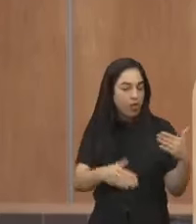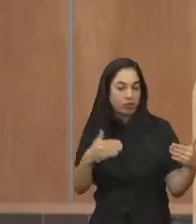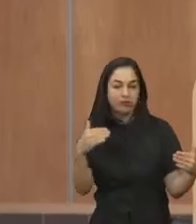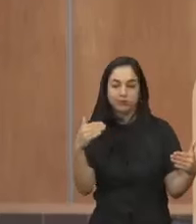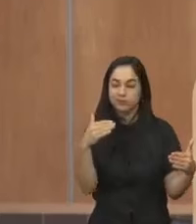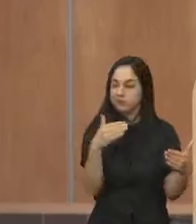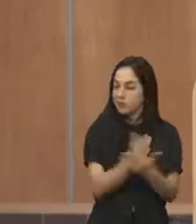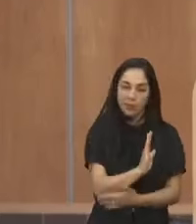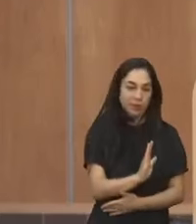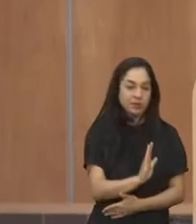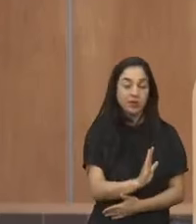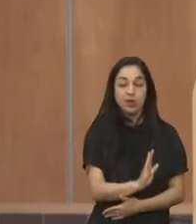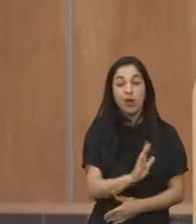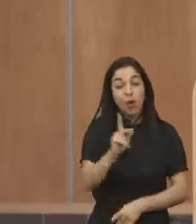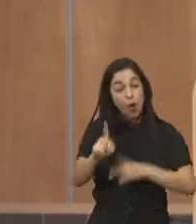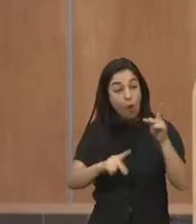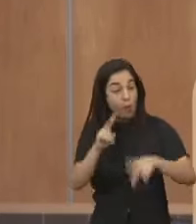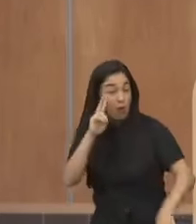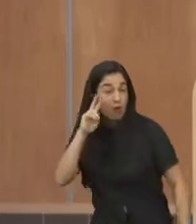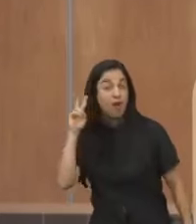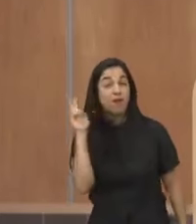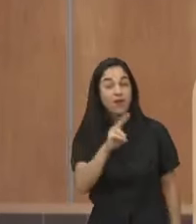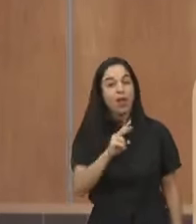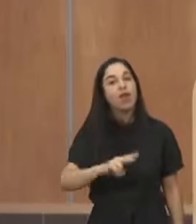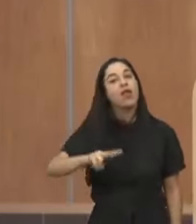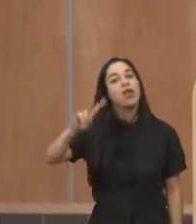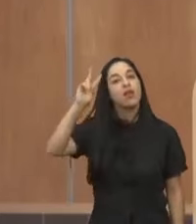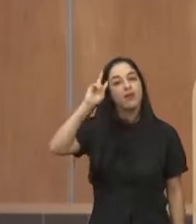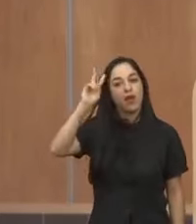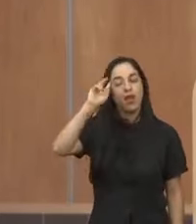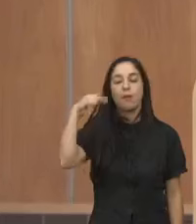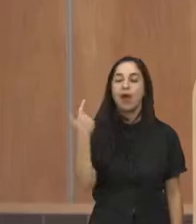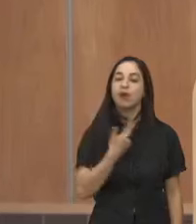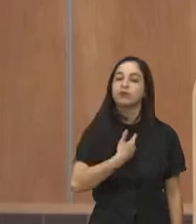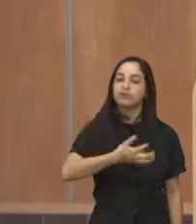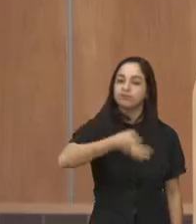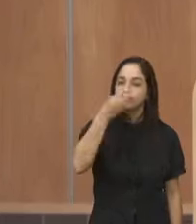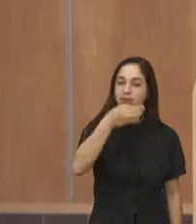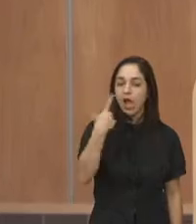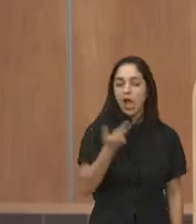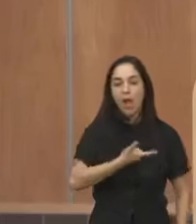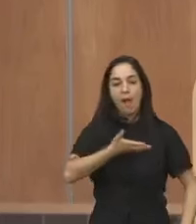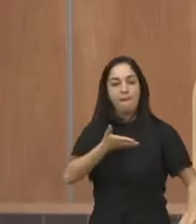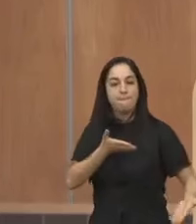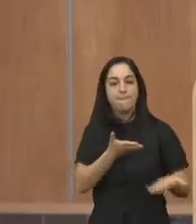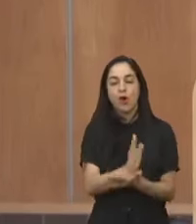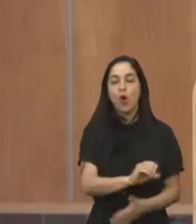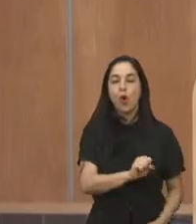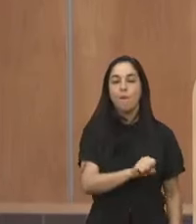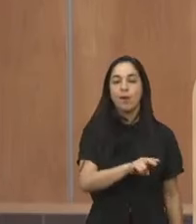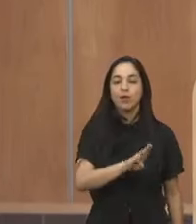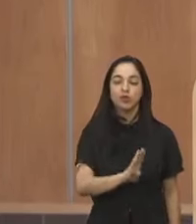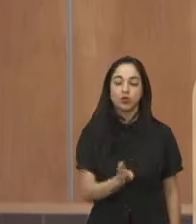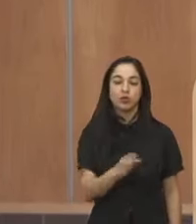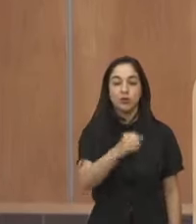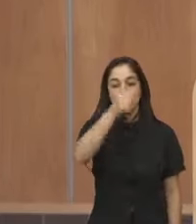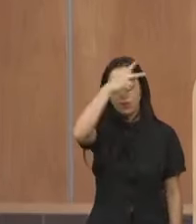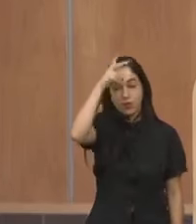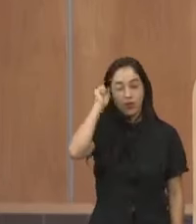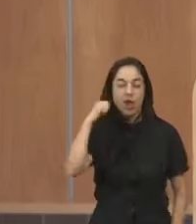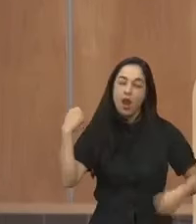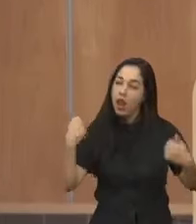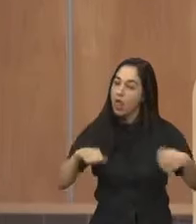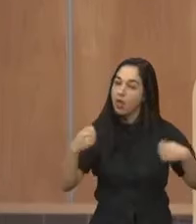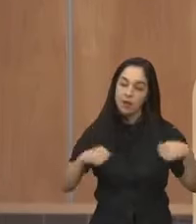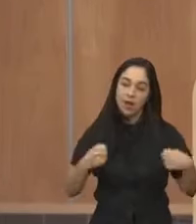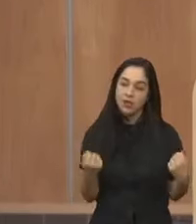do prefeito, a população vai ver e vai lembrar disso aqui. Vai lembrar que a gente aprovou uma subprefeitura sem necessidade,